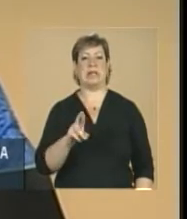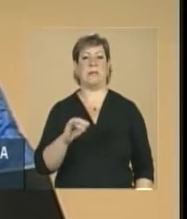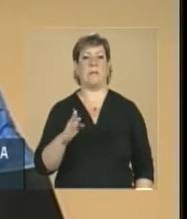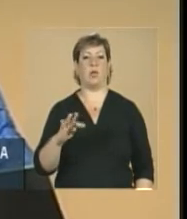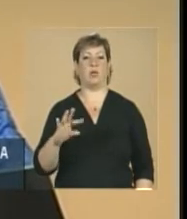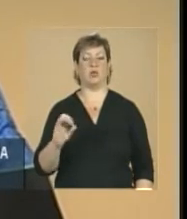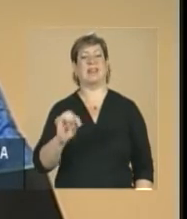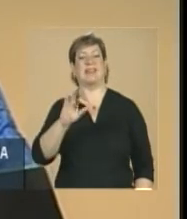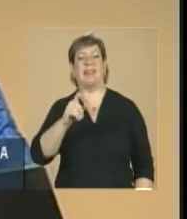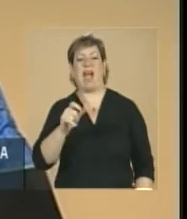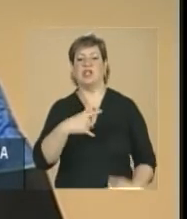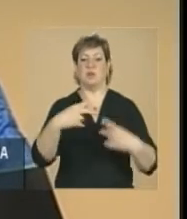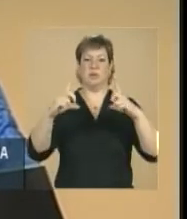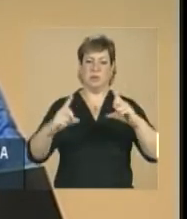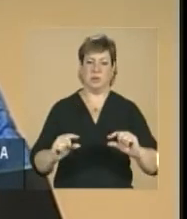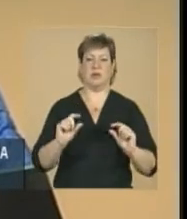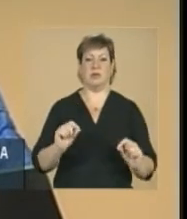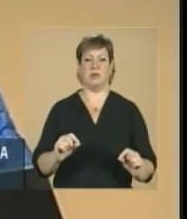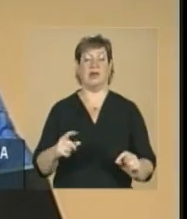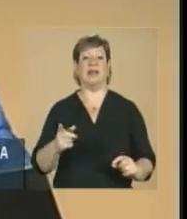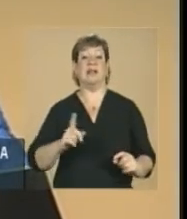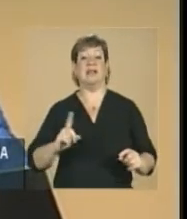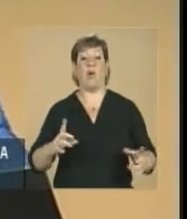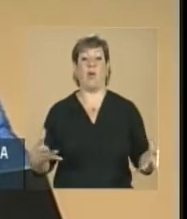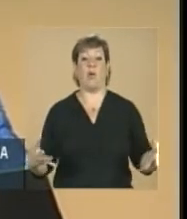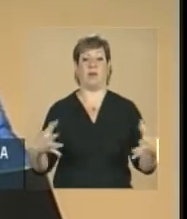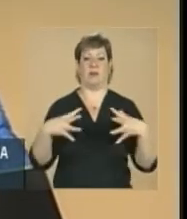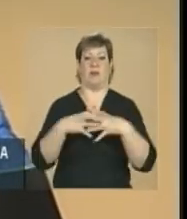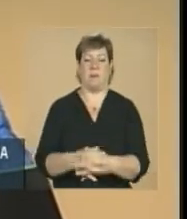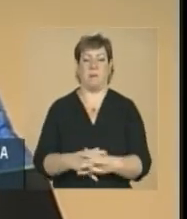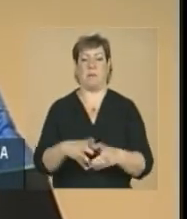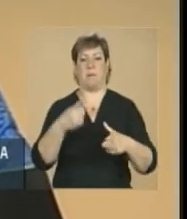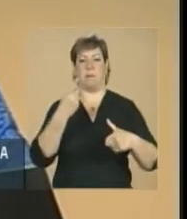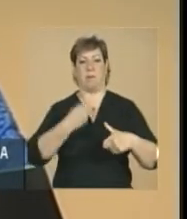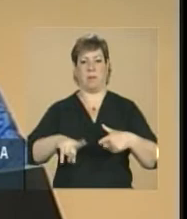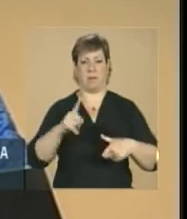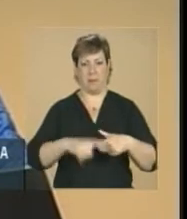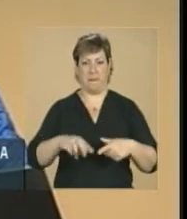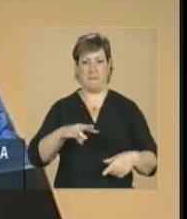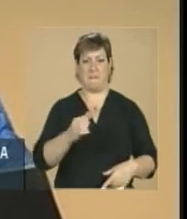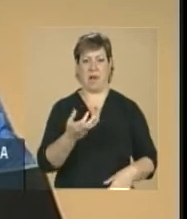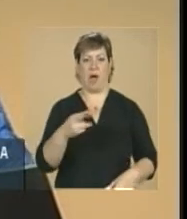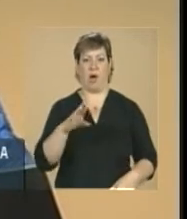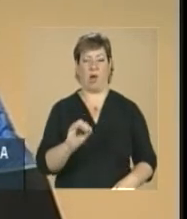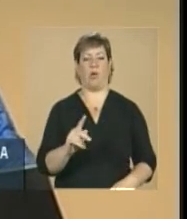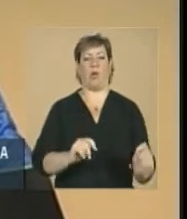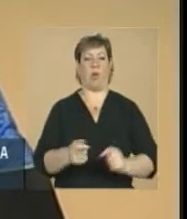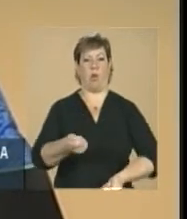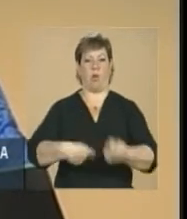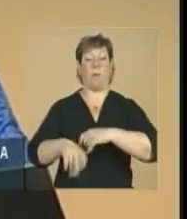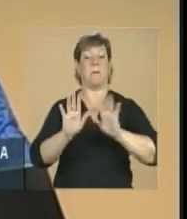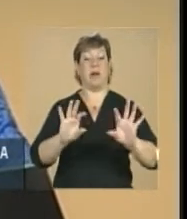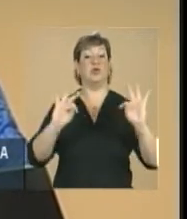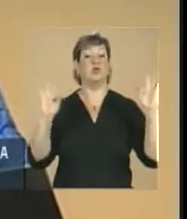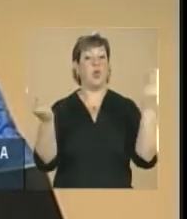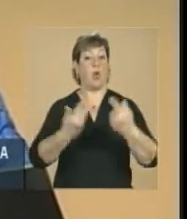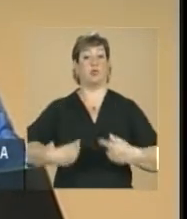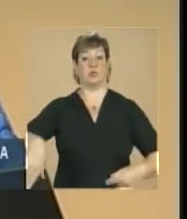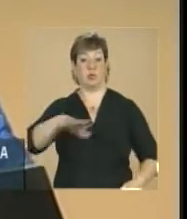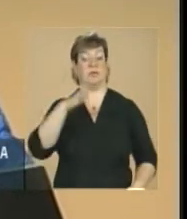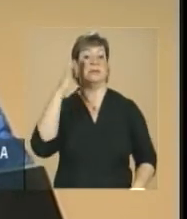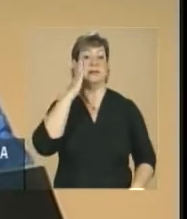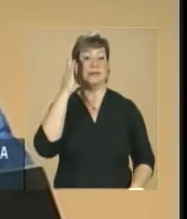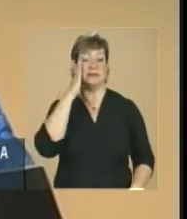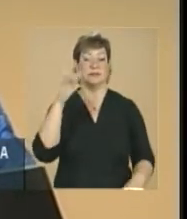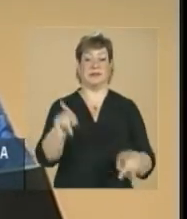comprometa a situação macroeconômica, mas que nós sabemos, todos nós, empresários